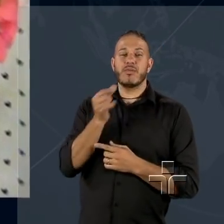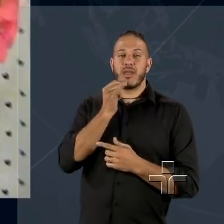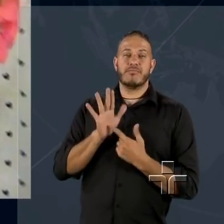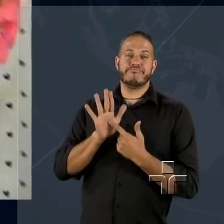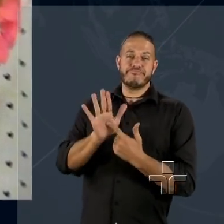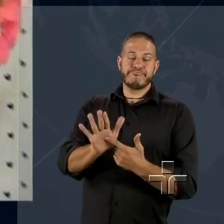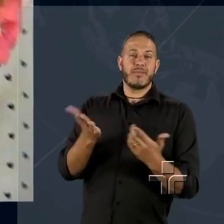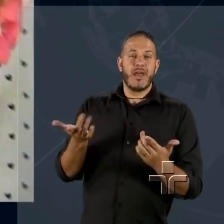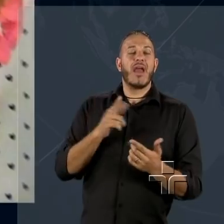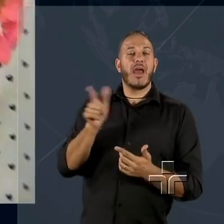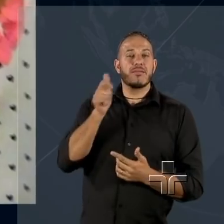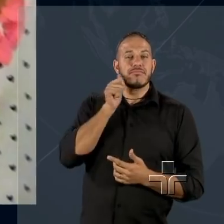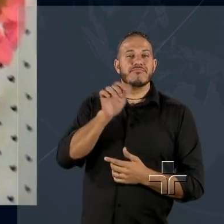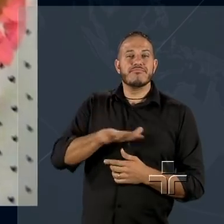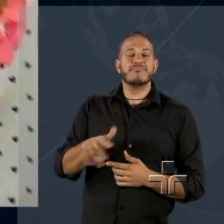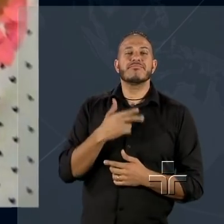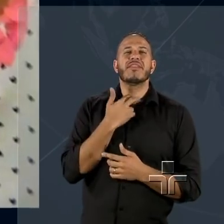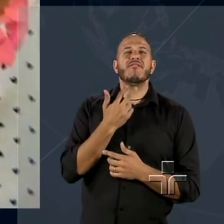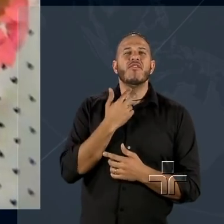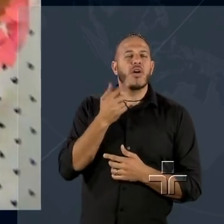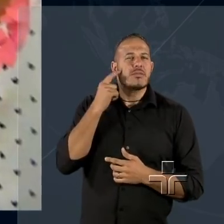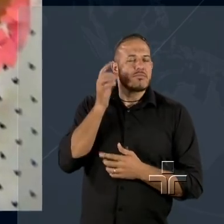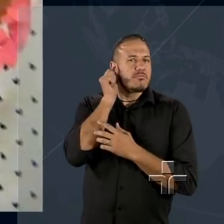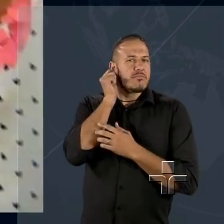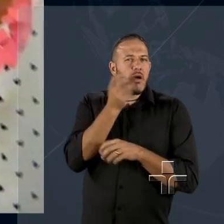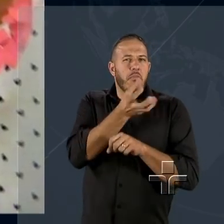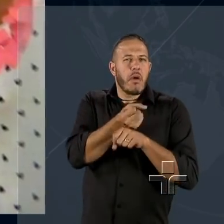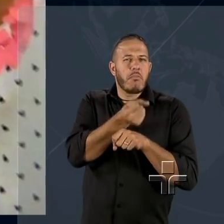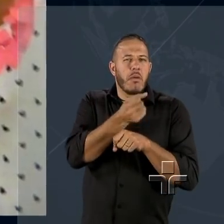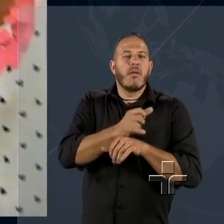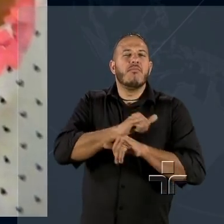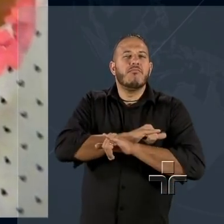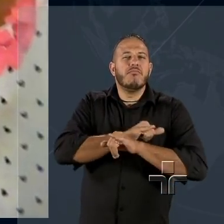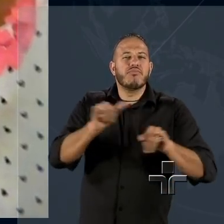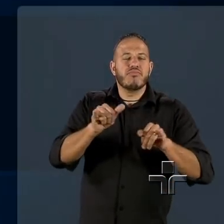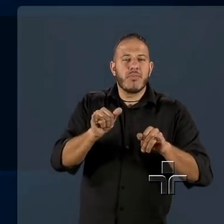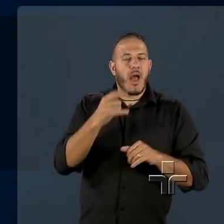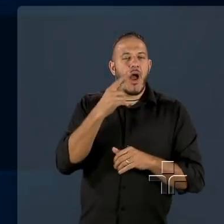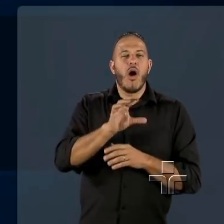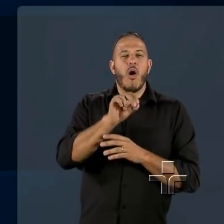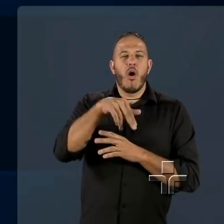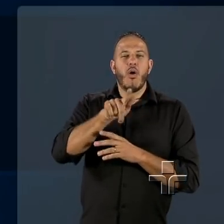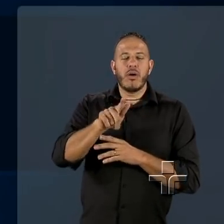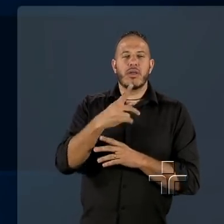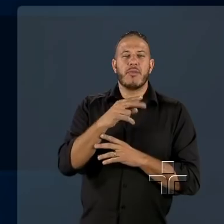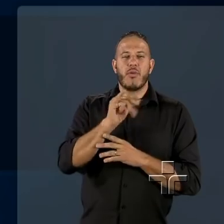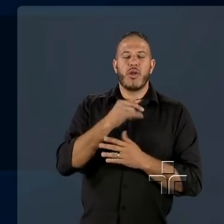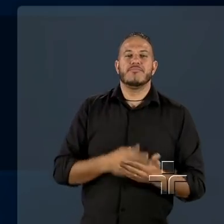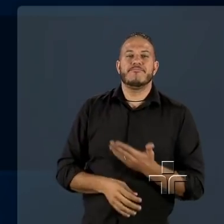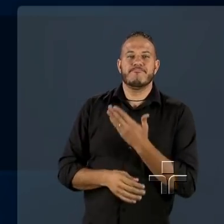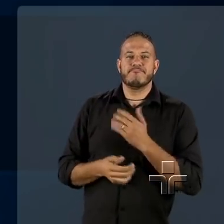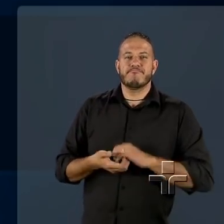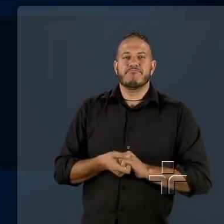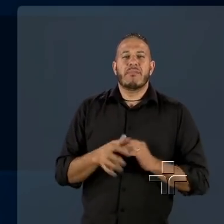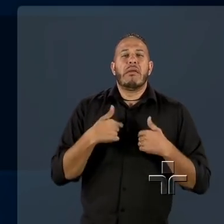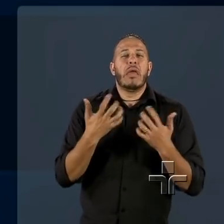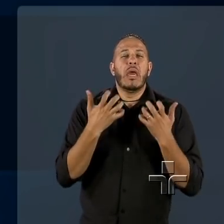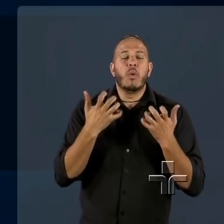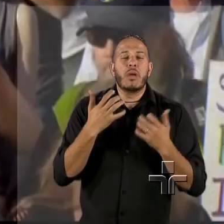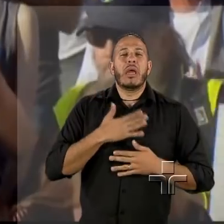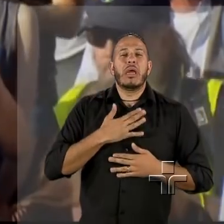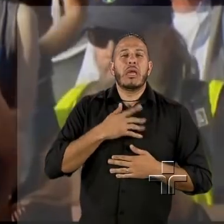Em um mês, 52 mil imigrantes entraram nos Estados Unidos. Mas a busca pelo sonho americano se tornou o pesadelo